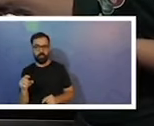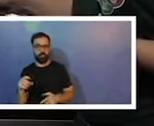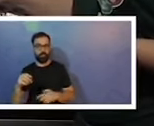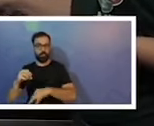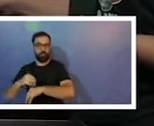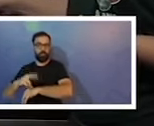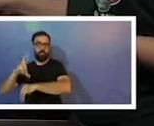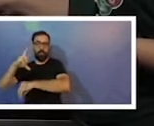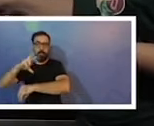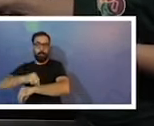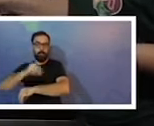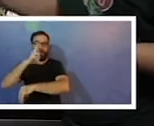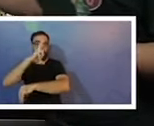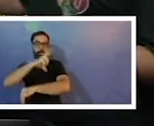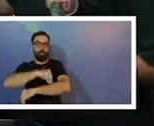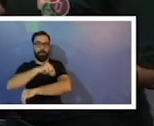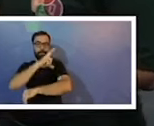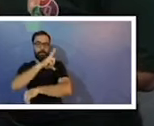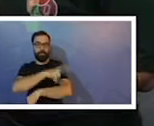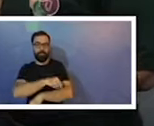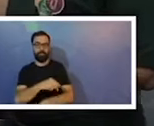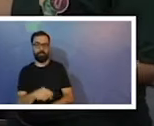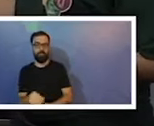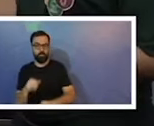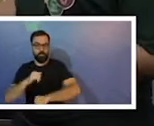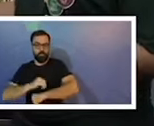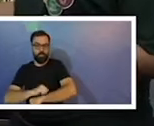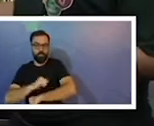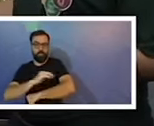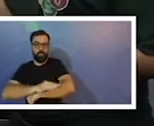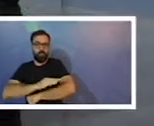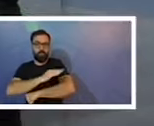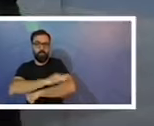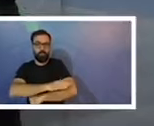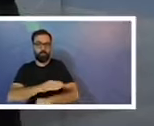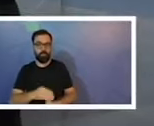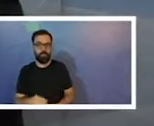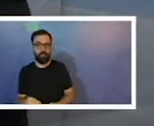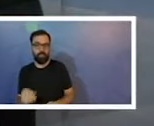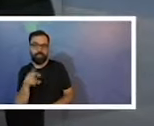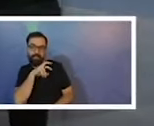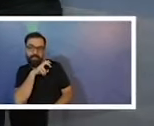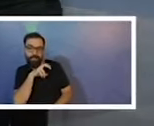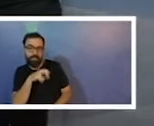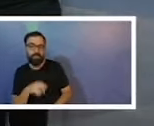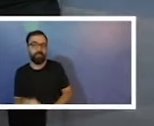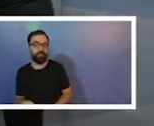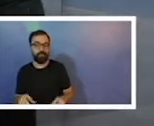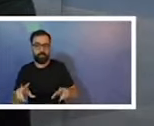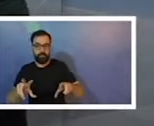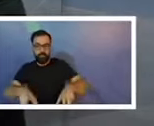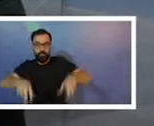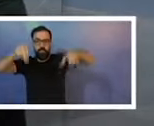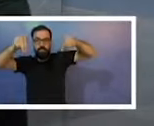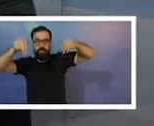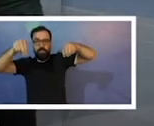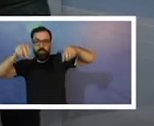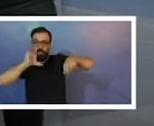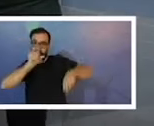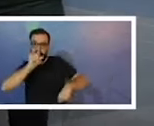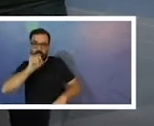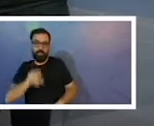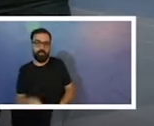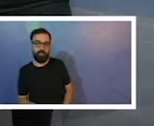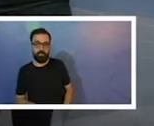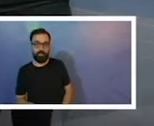aqui um gafanhoto, nós temos o sapo, a cobra e a águia. Então,